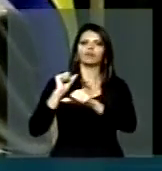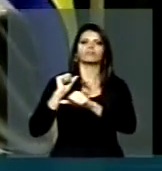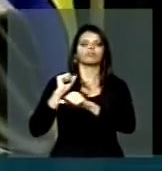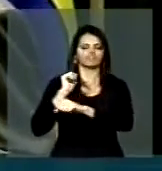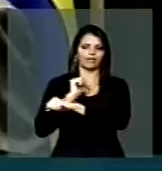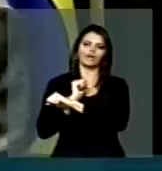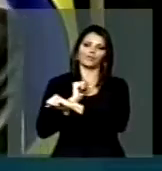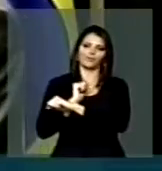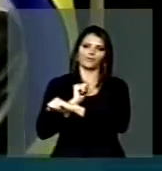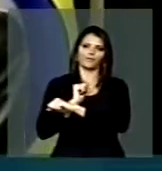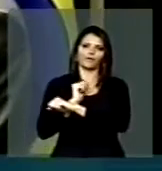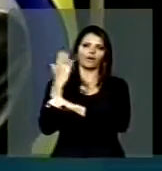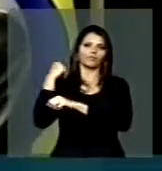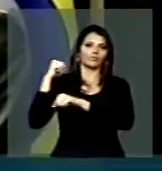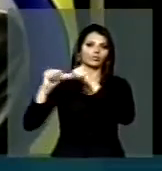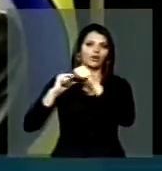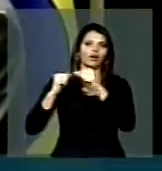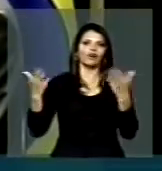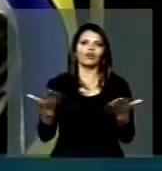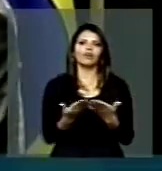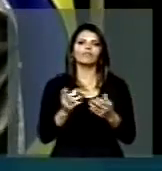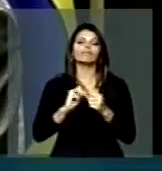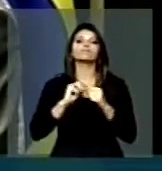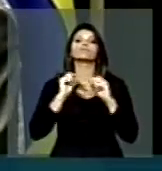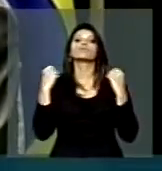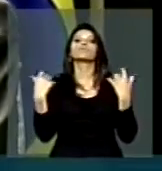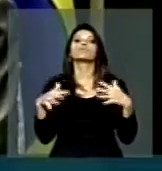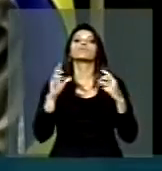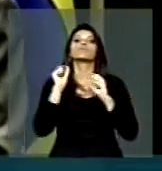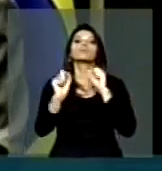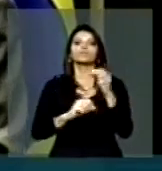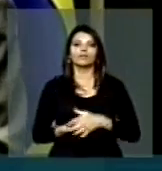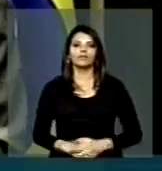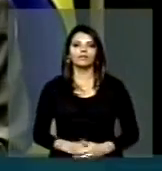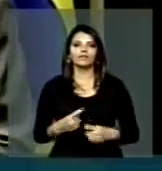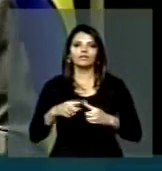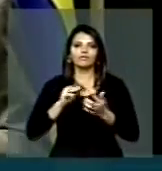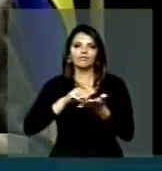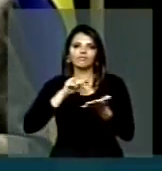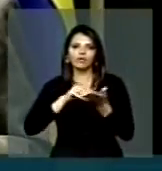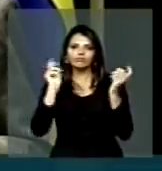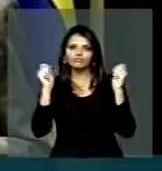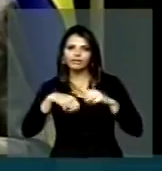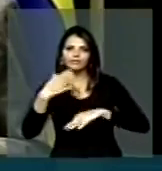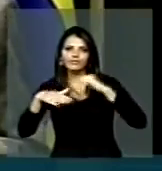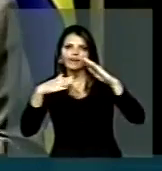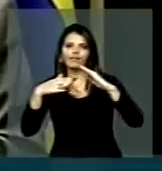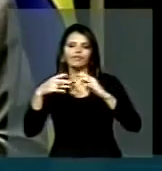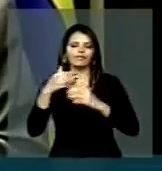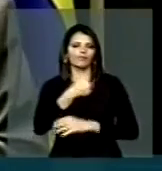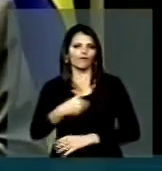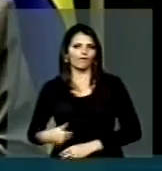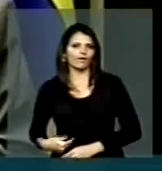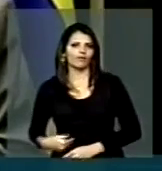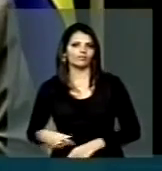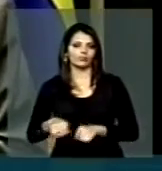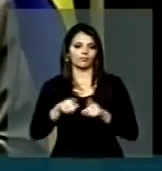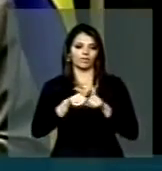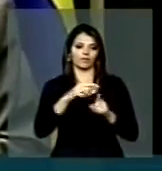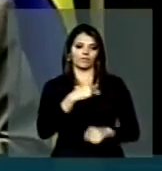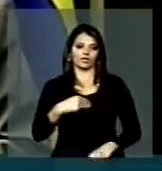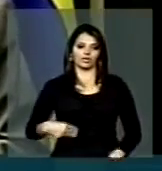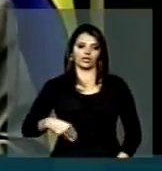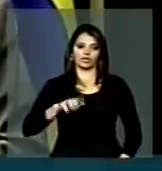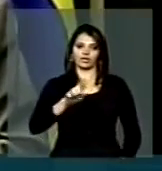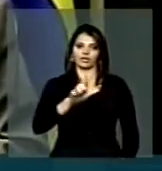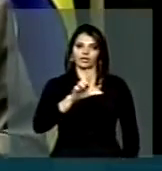das reformas, cobra seu preço nesse momento. Cobra seu preço pela ineficiência, não só da máquina pública. A ministra